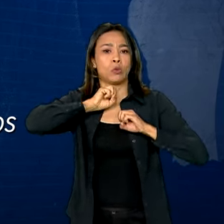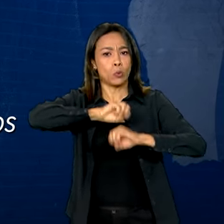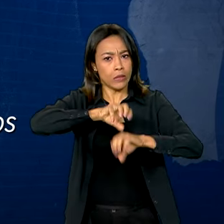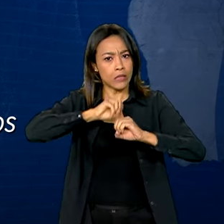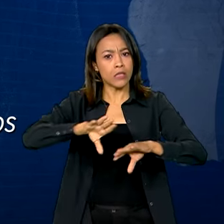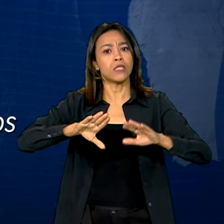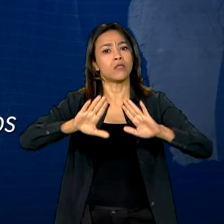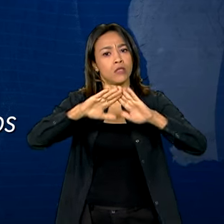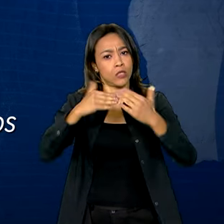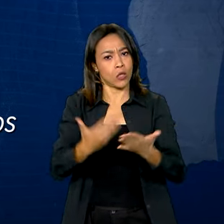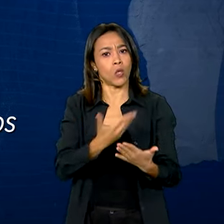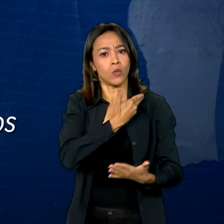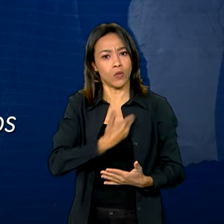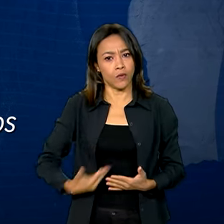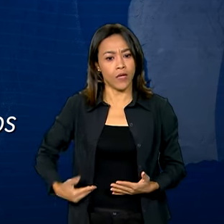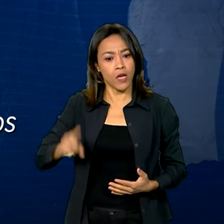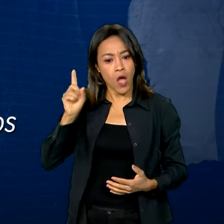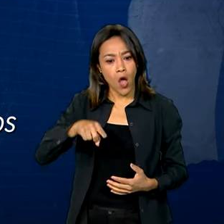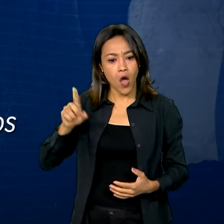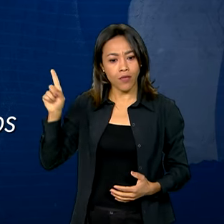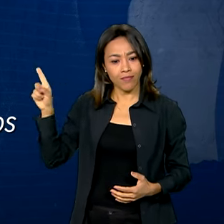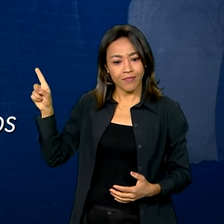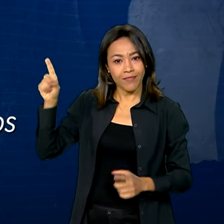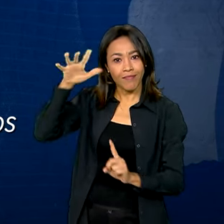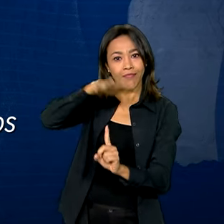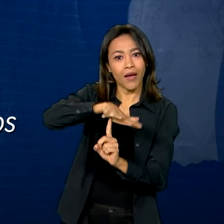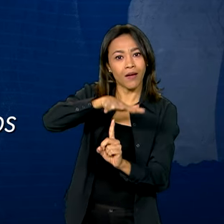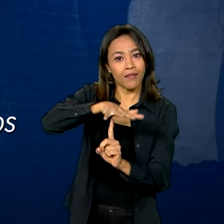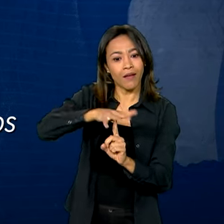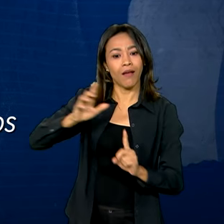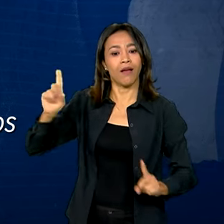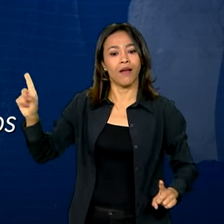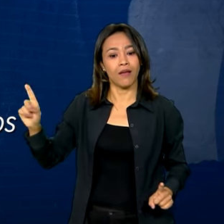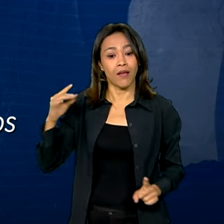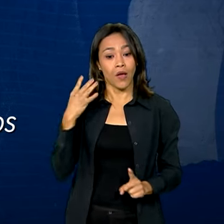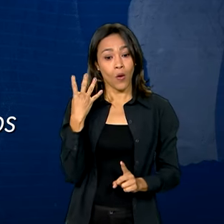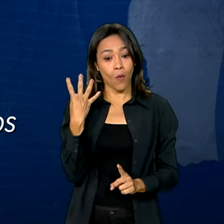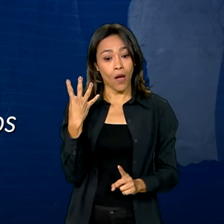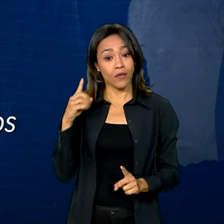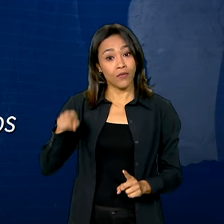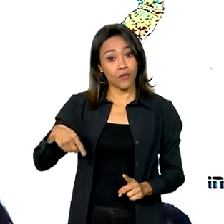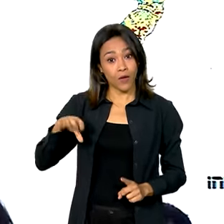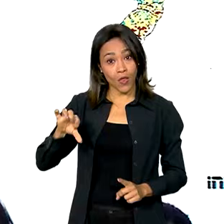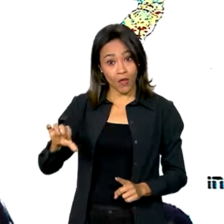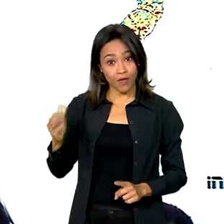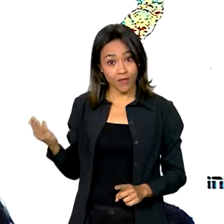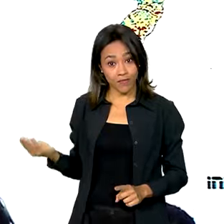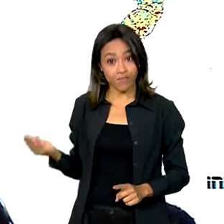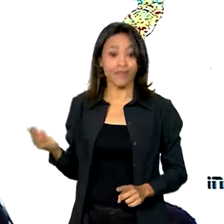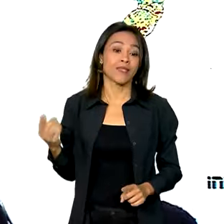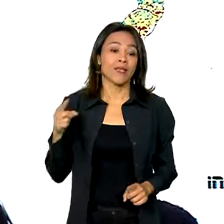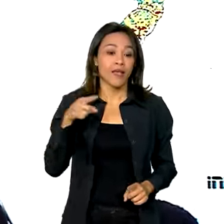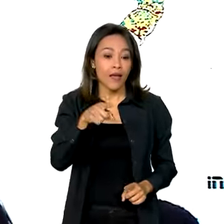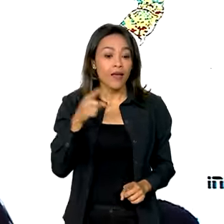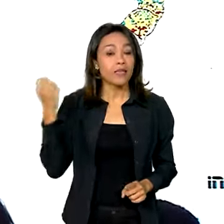estadual no país ficou com o Paraná com índice de 4,9 é